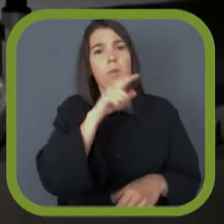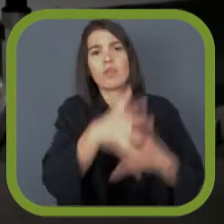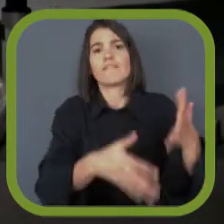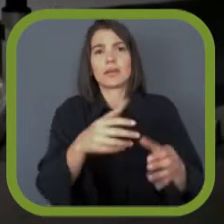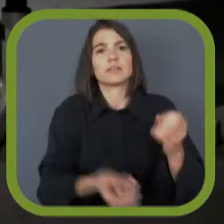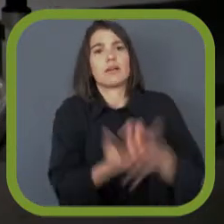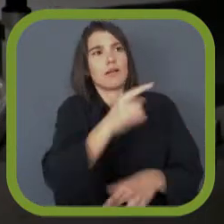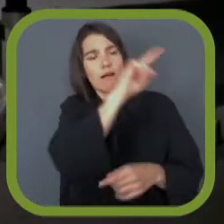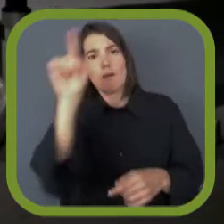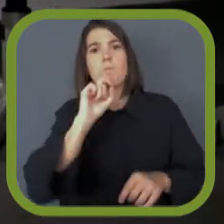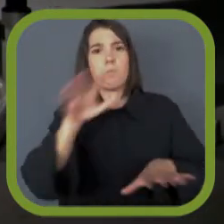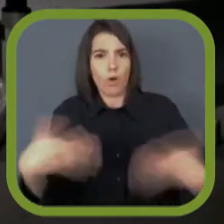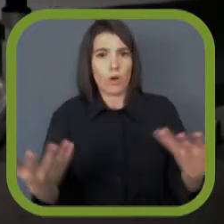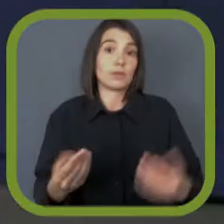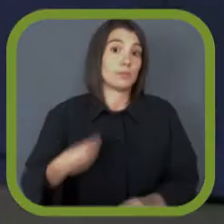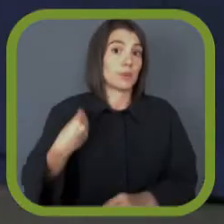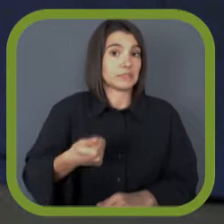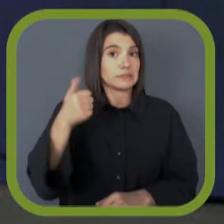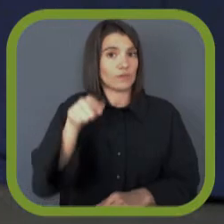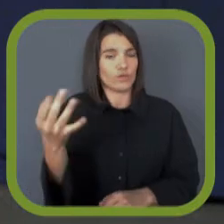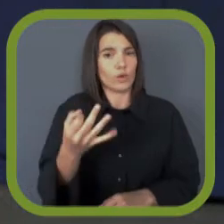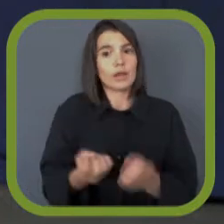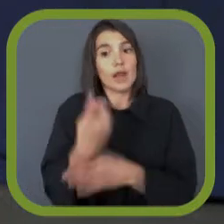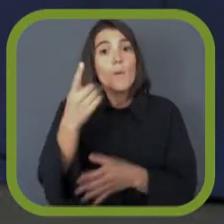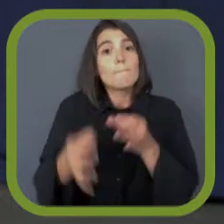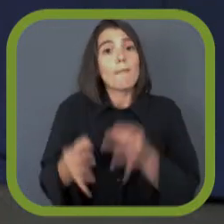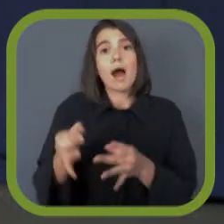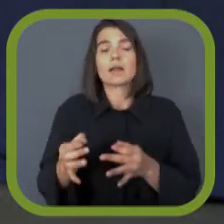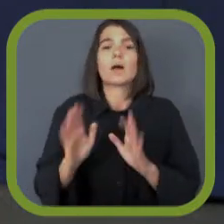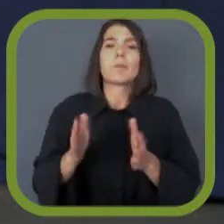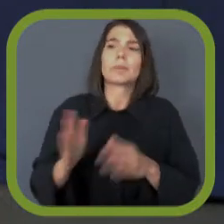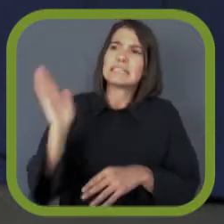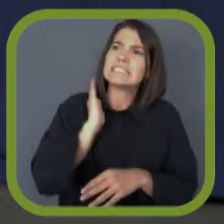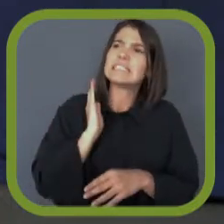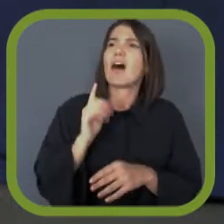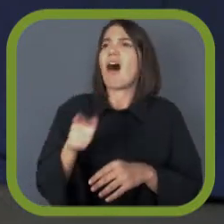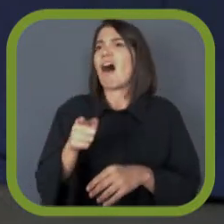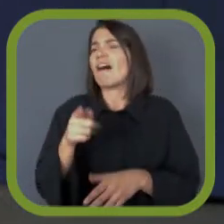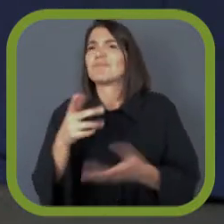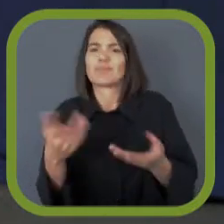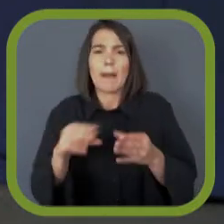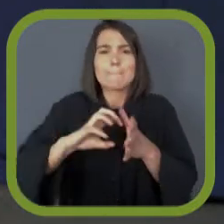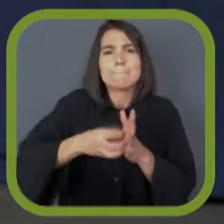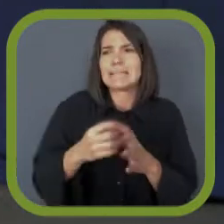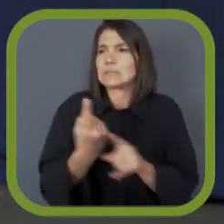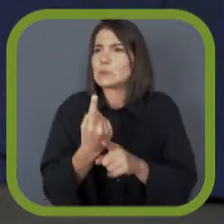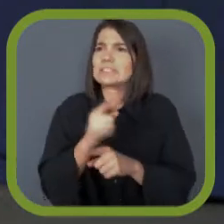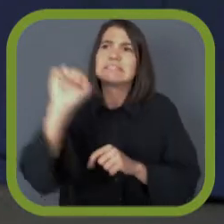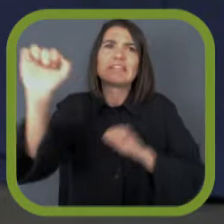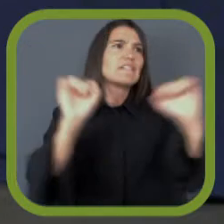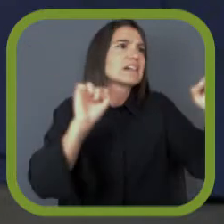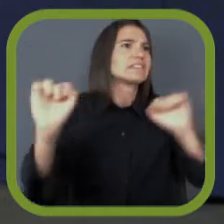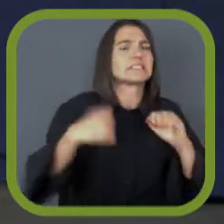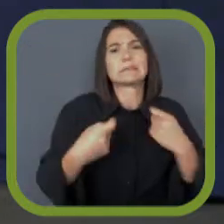Essa foi uma preocupação desde o início, foi desenhar uma máquina que não tivesse condicionada às cadeias de produção logística, que era essa a